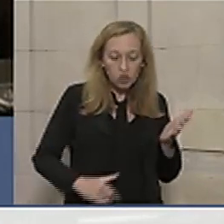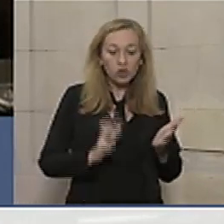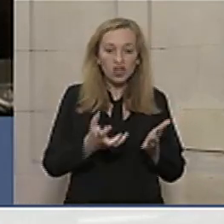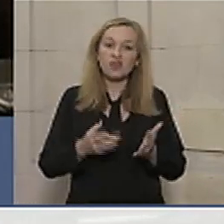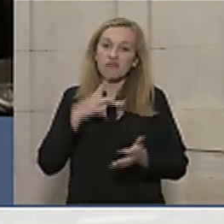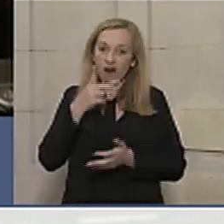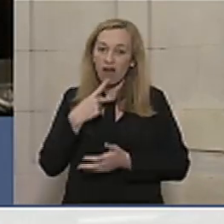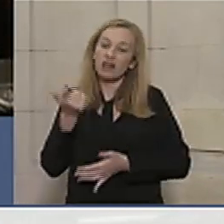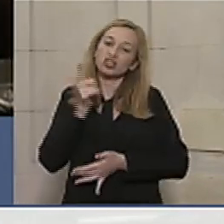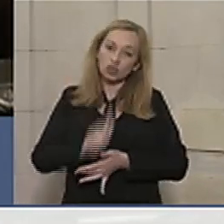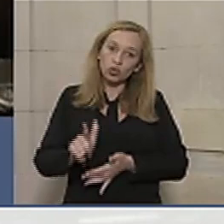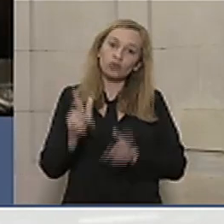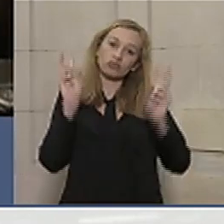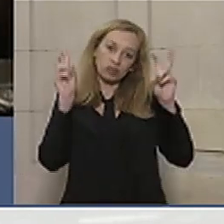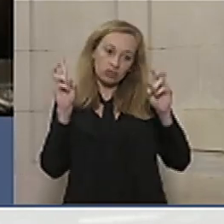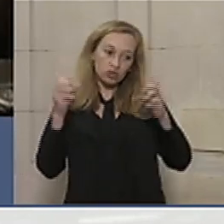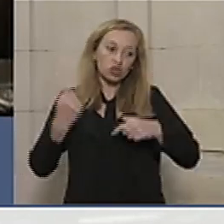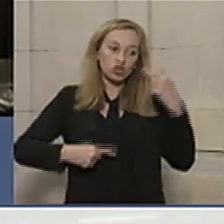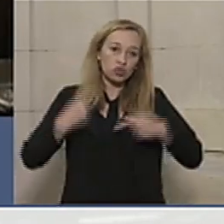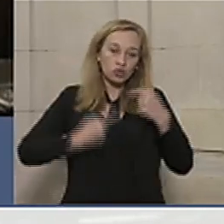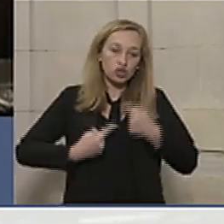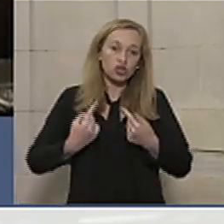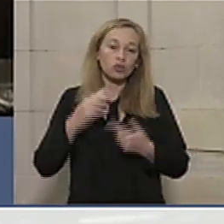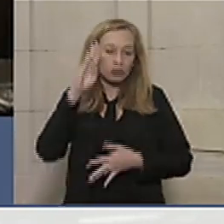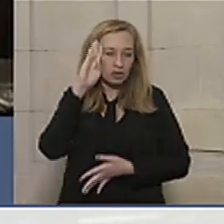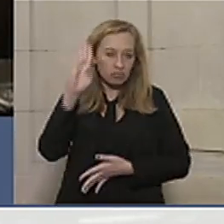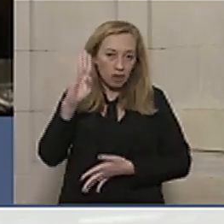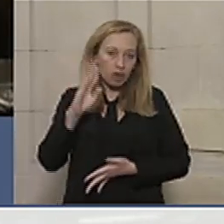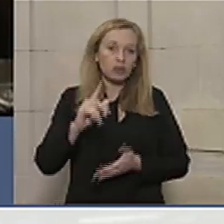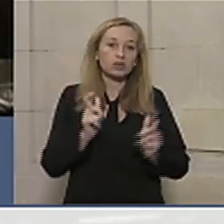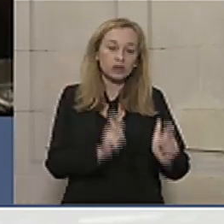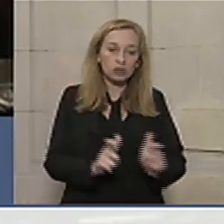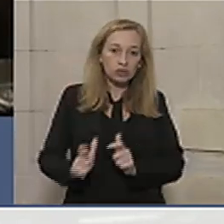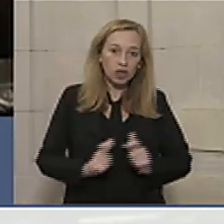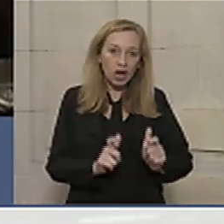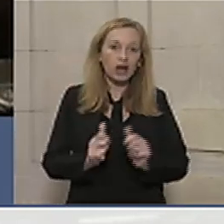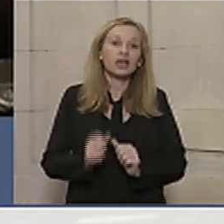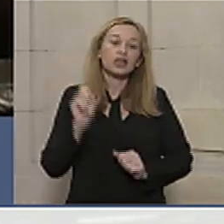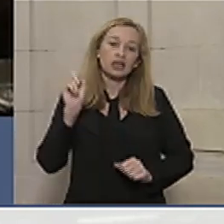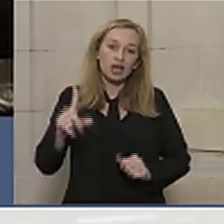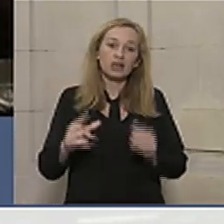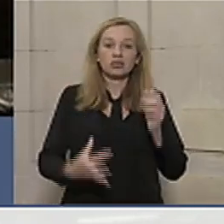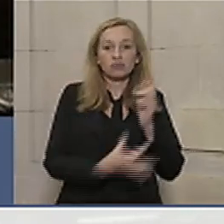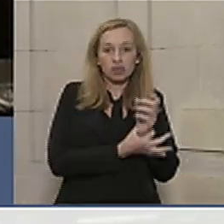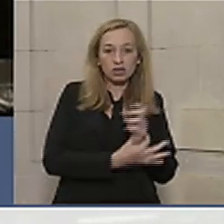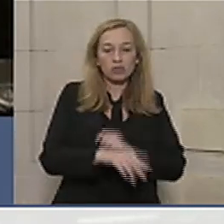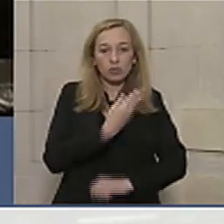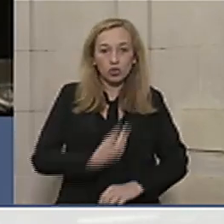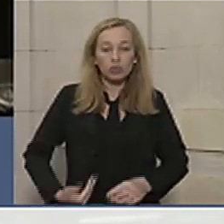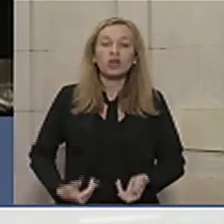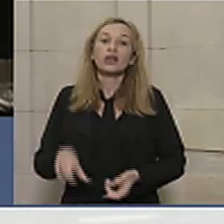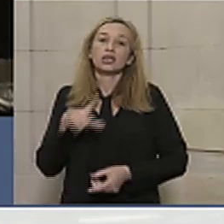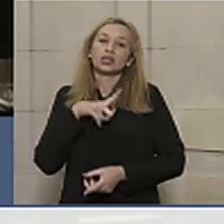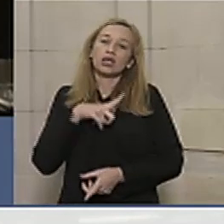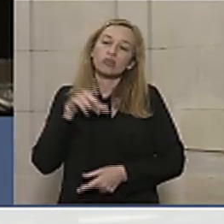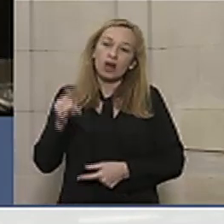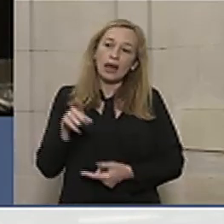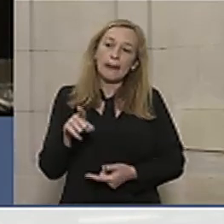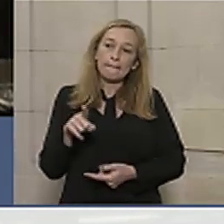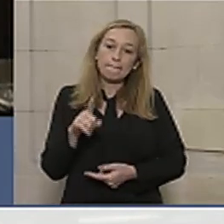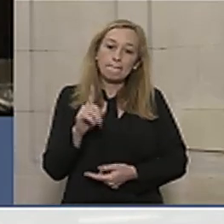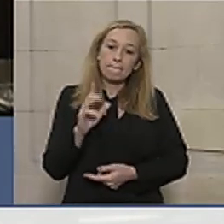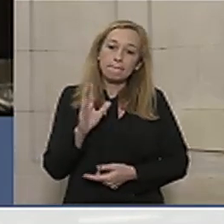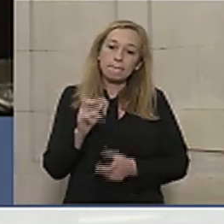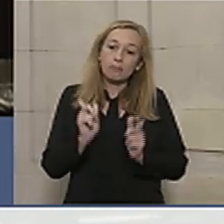uma vez sobre ele para discutir um ponto sensível nessa região, que é o ponto da segurança pública. Nós temos lá hoje